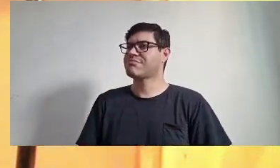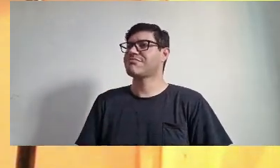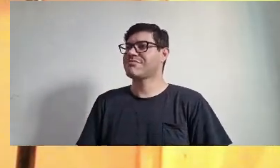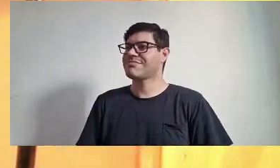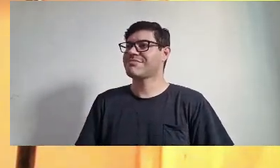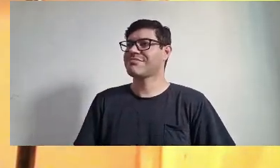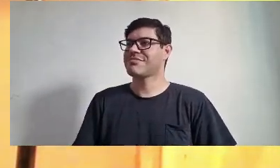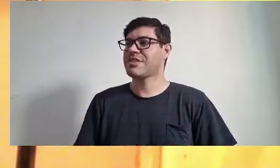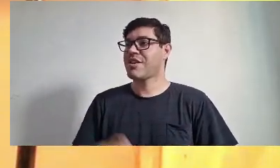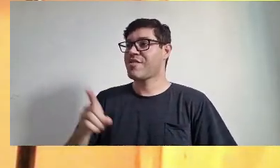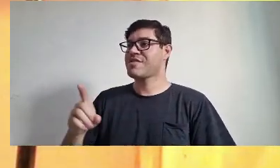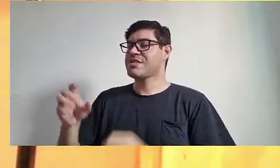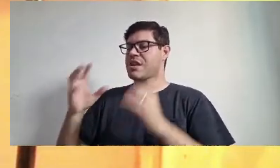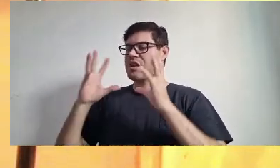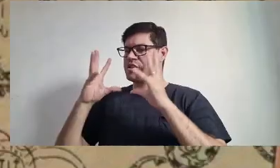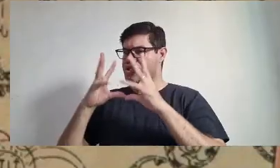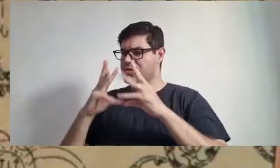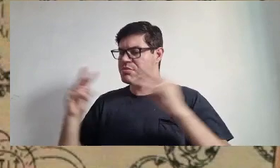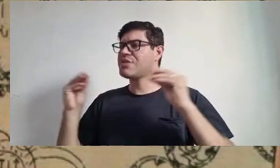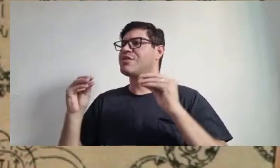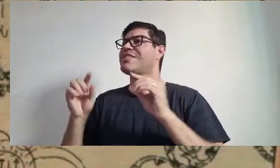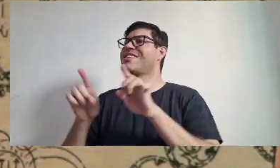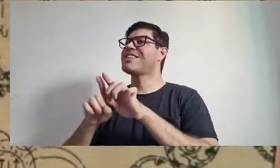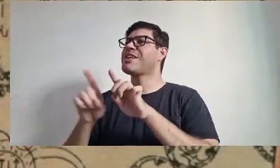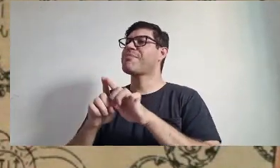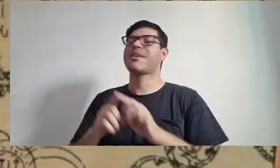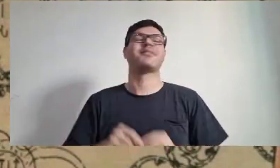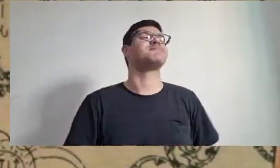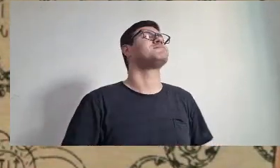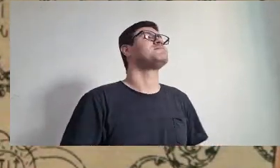fortalece espiritualmente e tudo mais. E eu me casei com a pessoa certa.